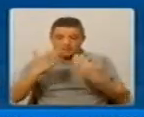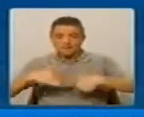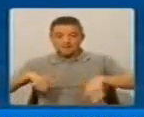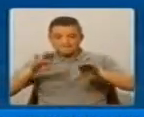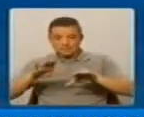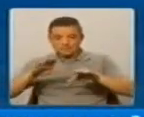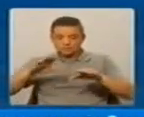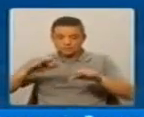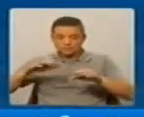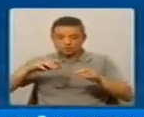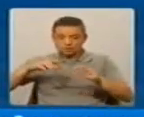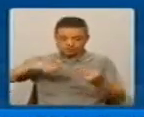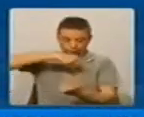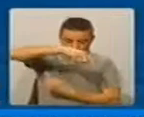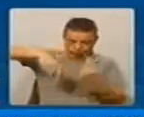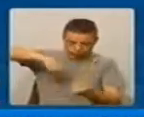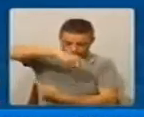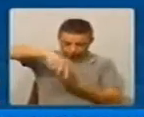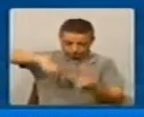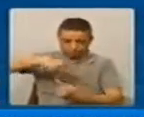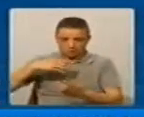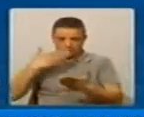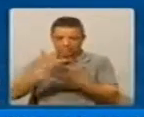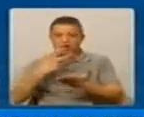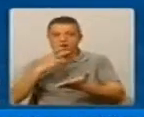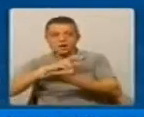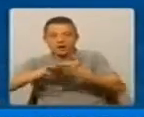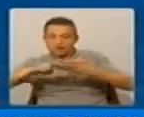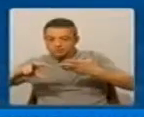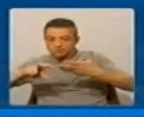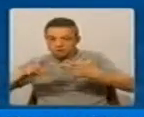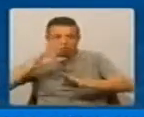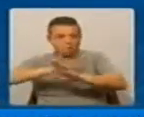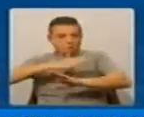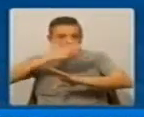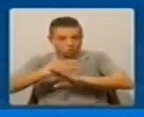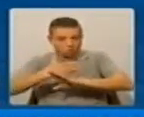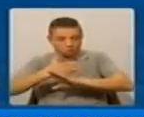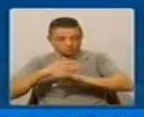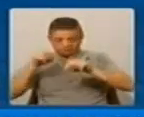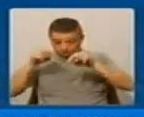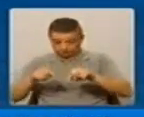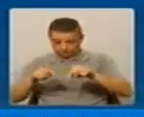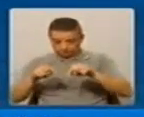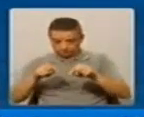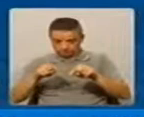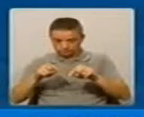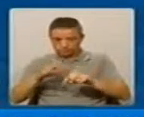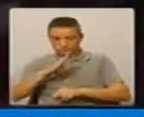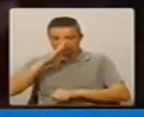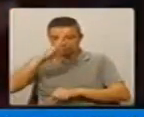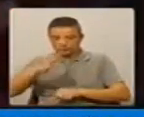sendo discos extremamente quentes, emitem uma energia, uma luminosidade extremamente grande. E, portanto, foi esta inclinação, digamos assim,